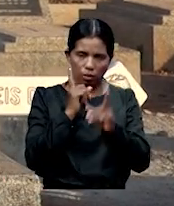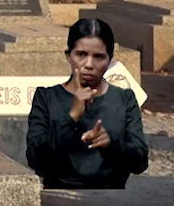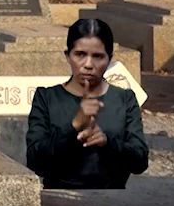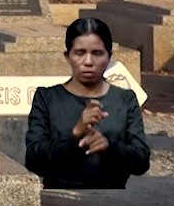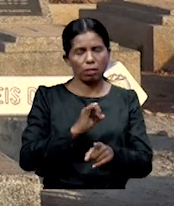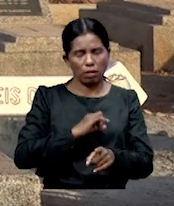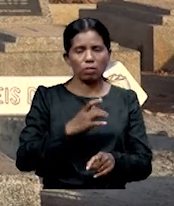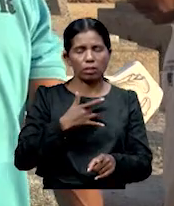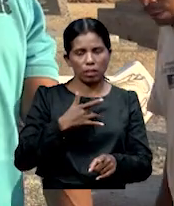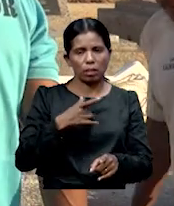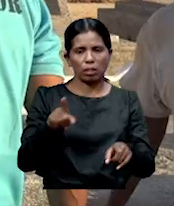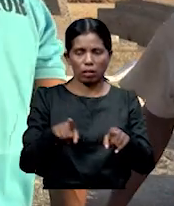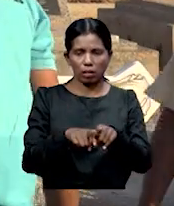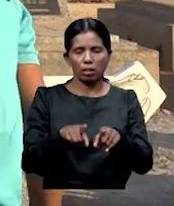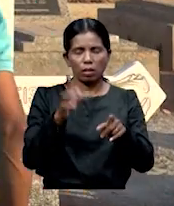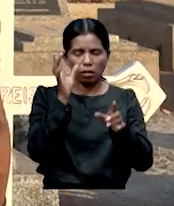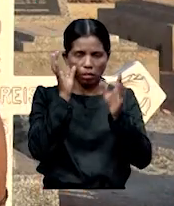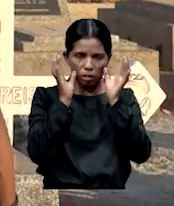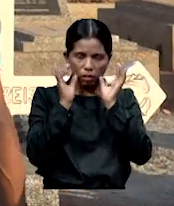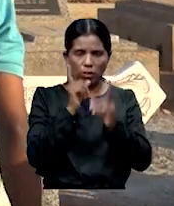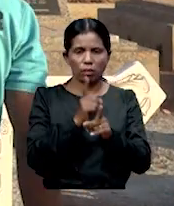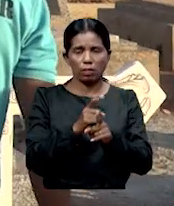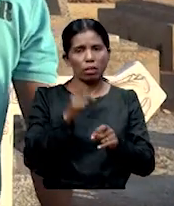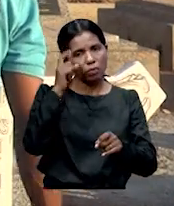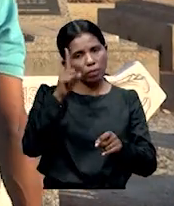bahal, mudar on. Atu de nia derepenti de,